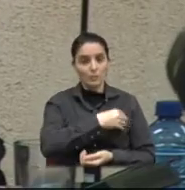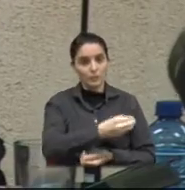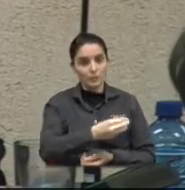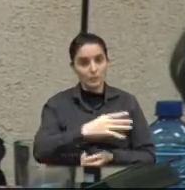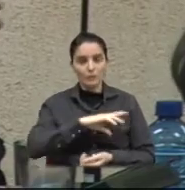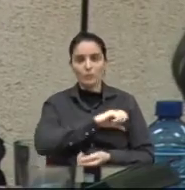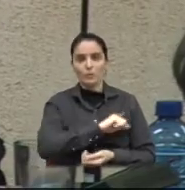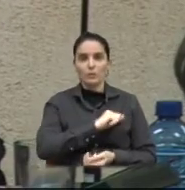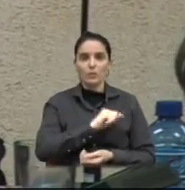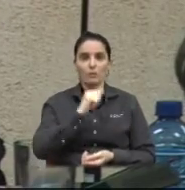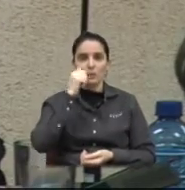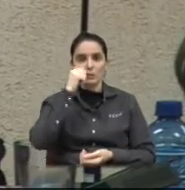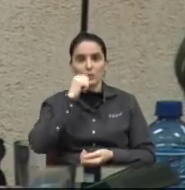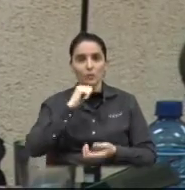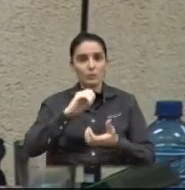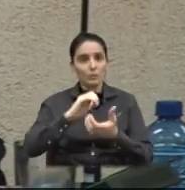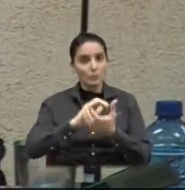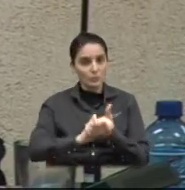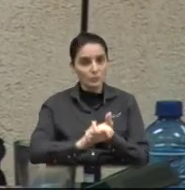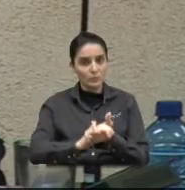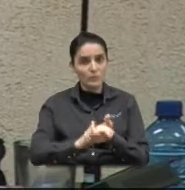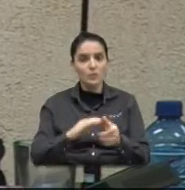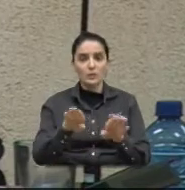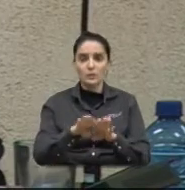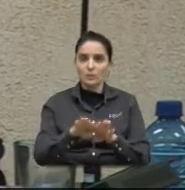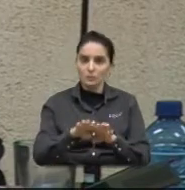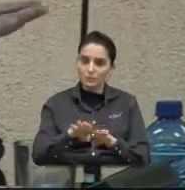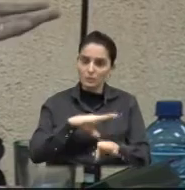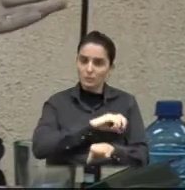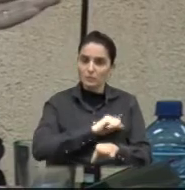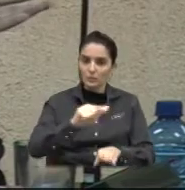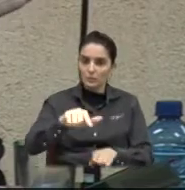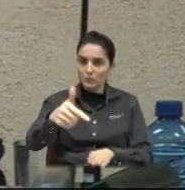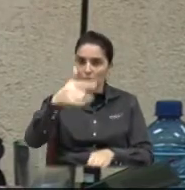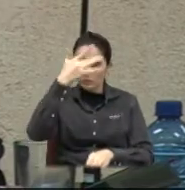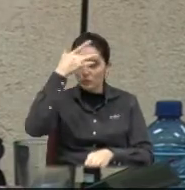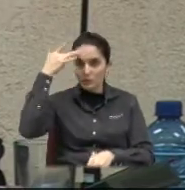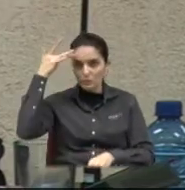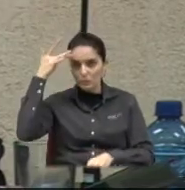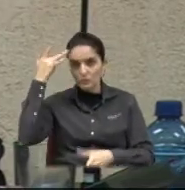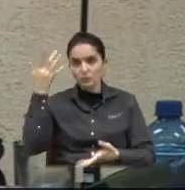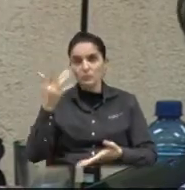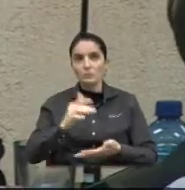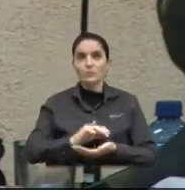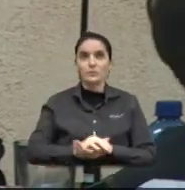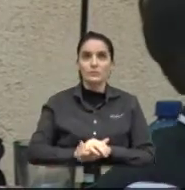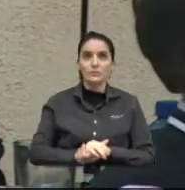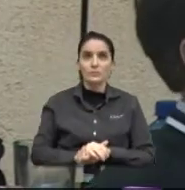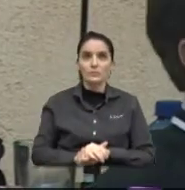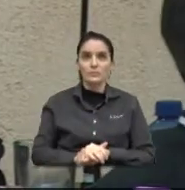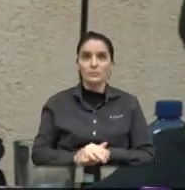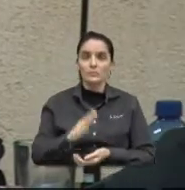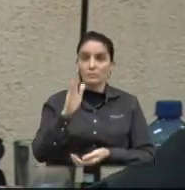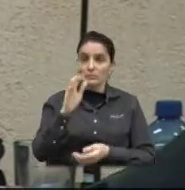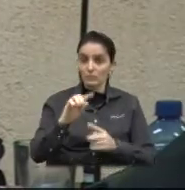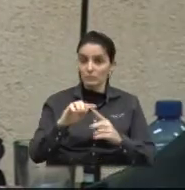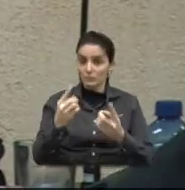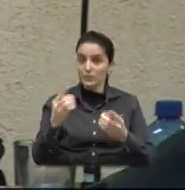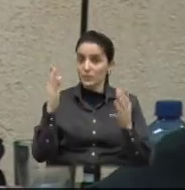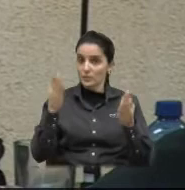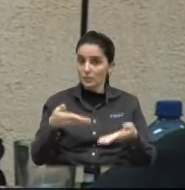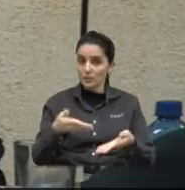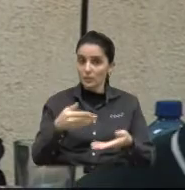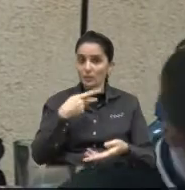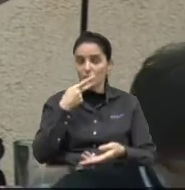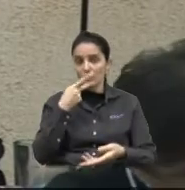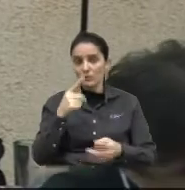meus entes queridos também amam essa pessoa que conforme já foi dito optou por